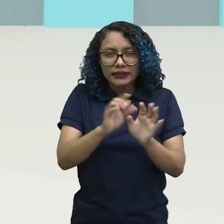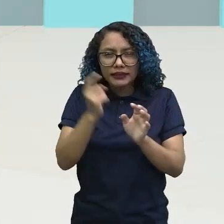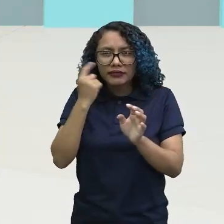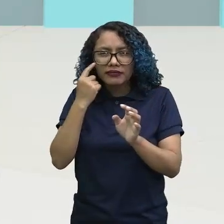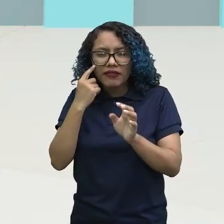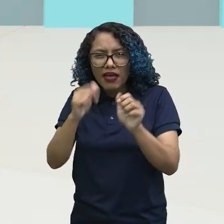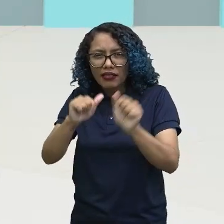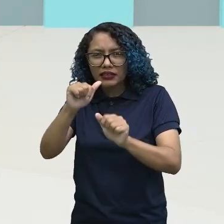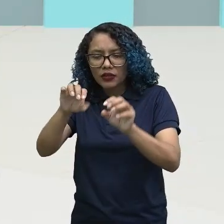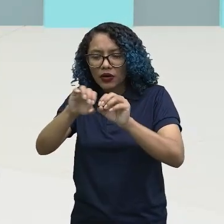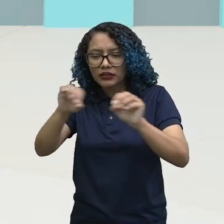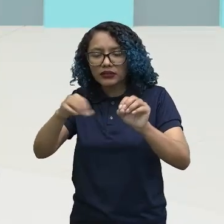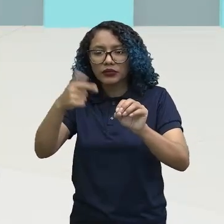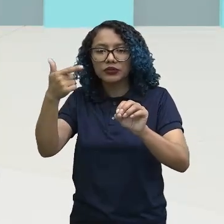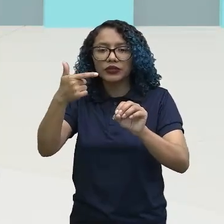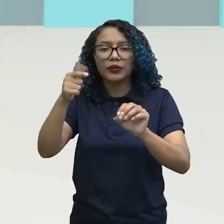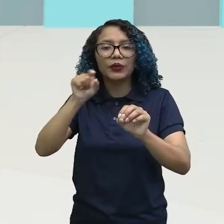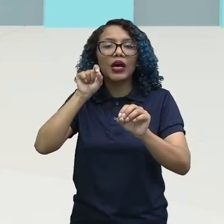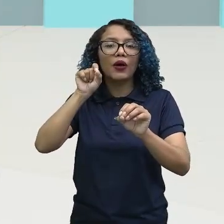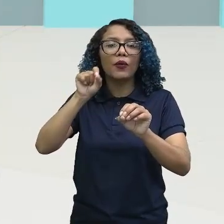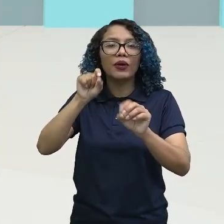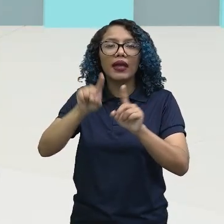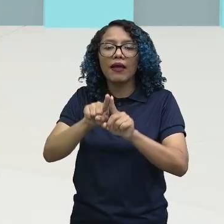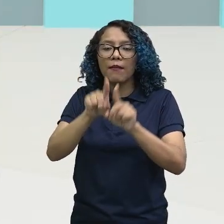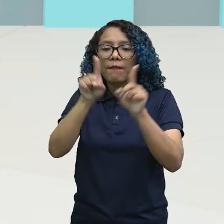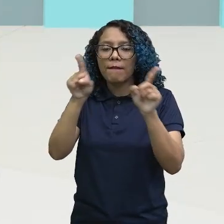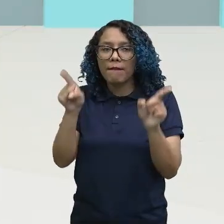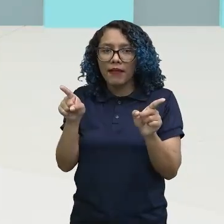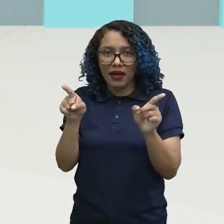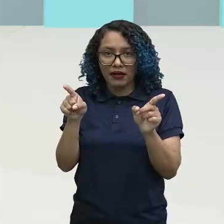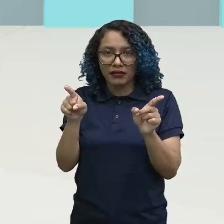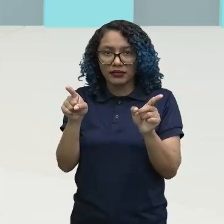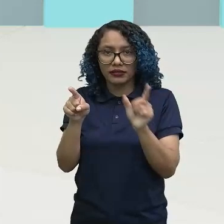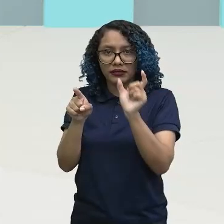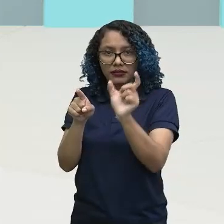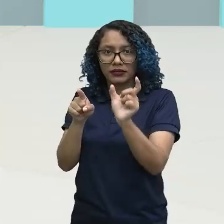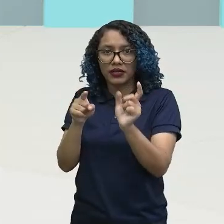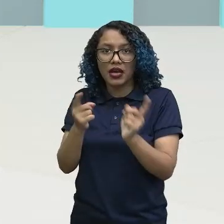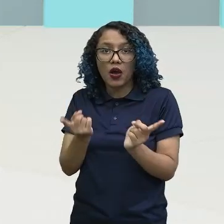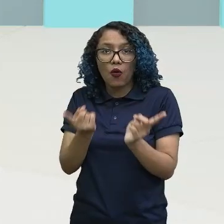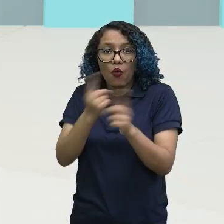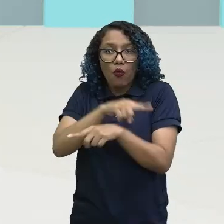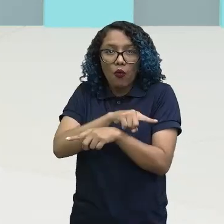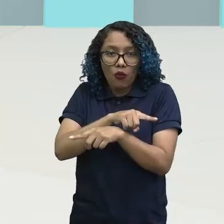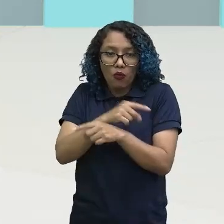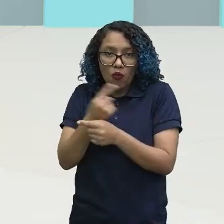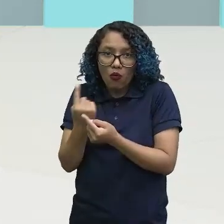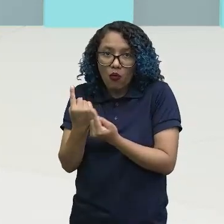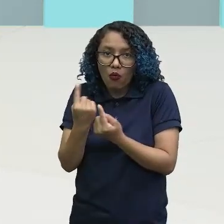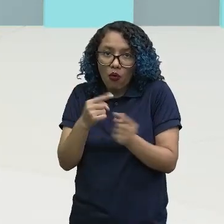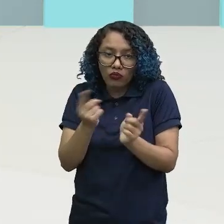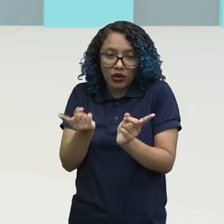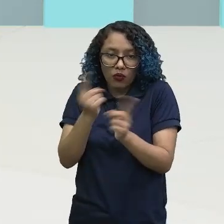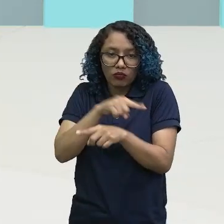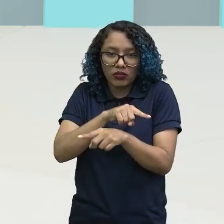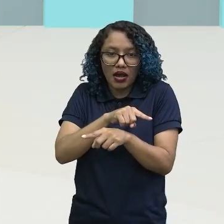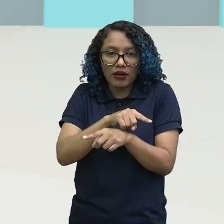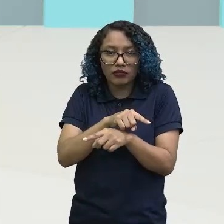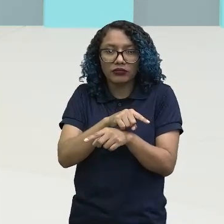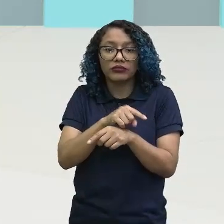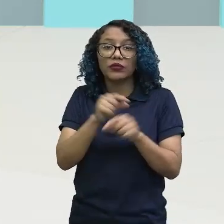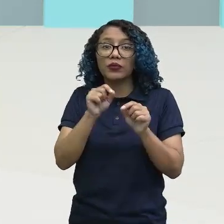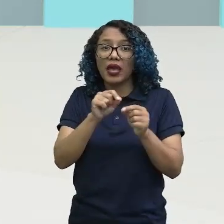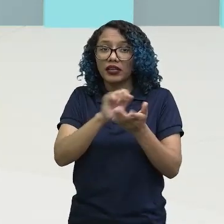nós observamos que o mas, ele vem justamente contrapor ao que está exposto na primeira oração. Ela era